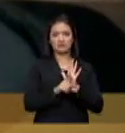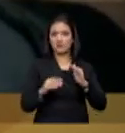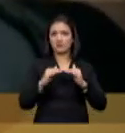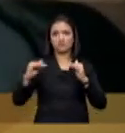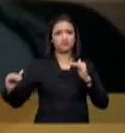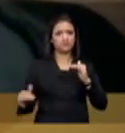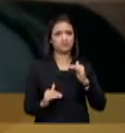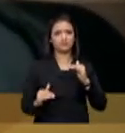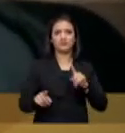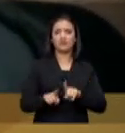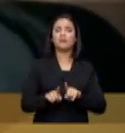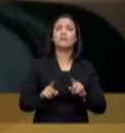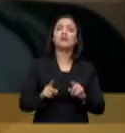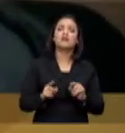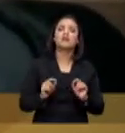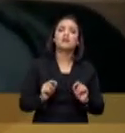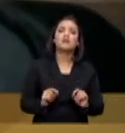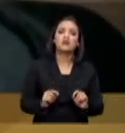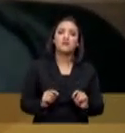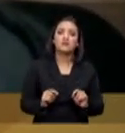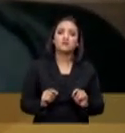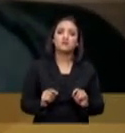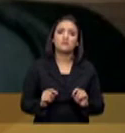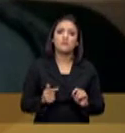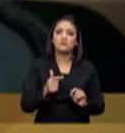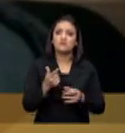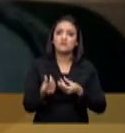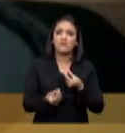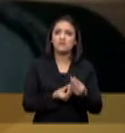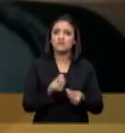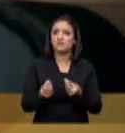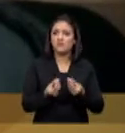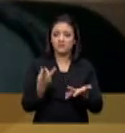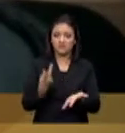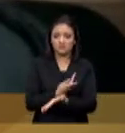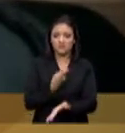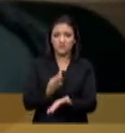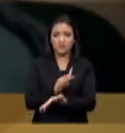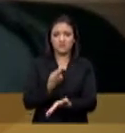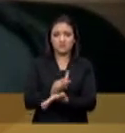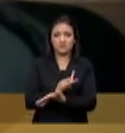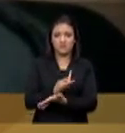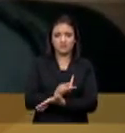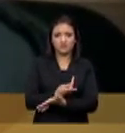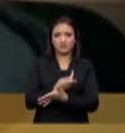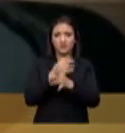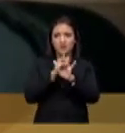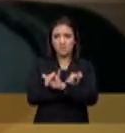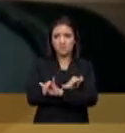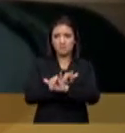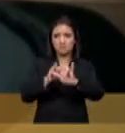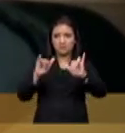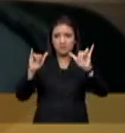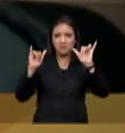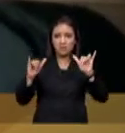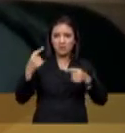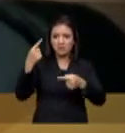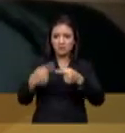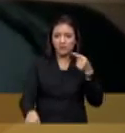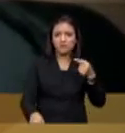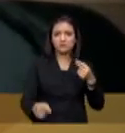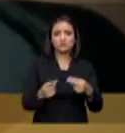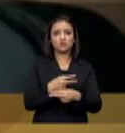legislação, sustentando que não faz sentido proibir a propaganda de algo que pode ser